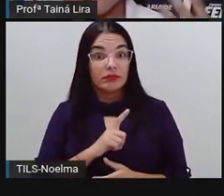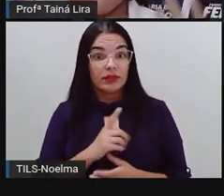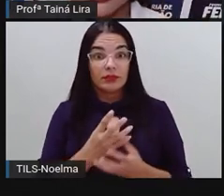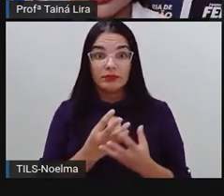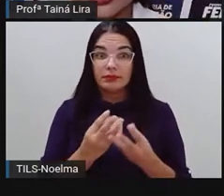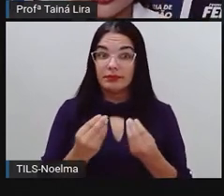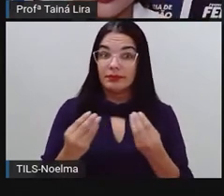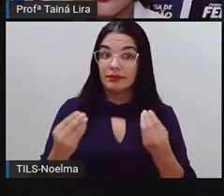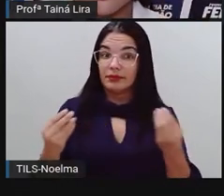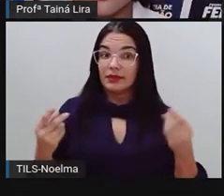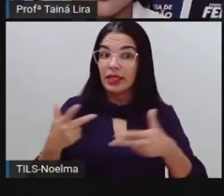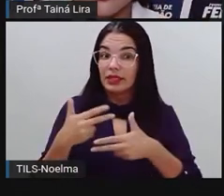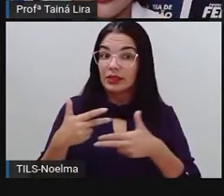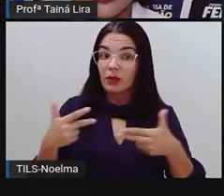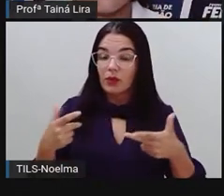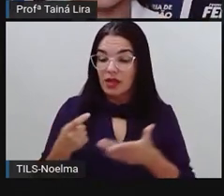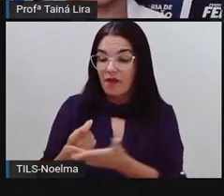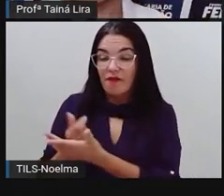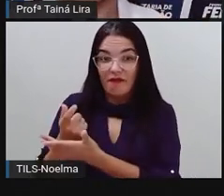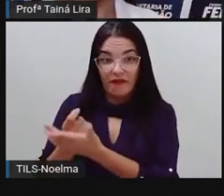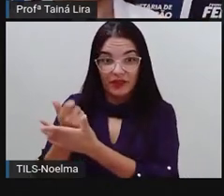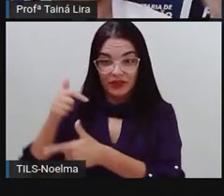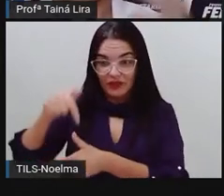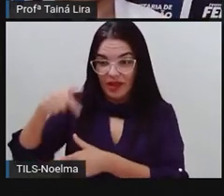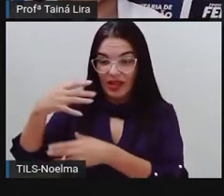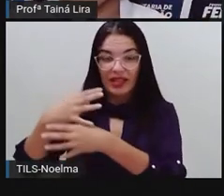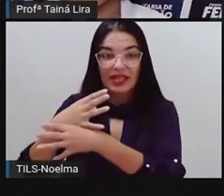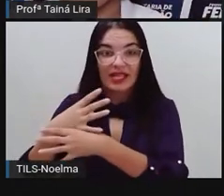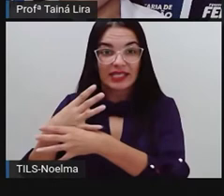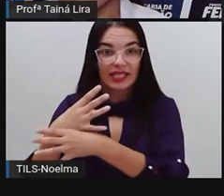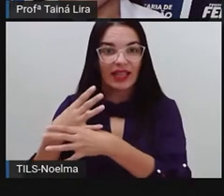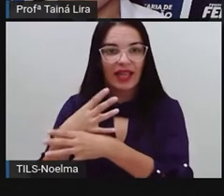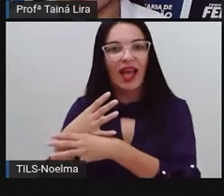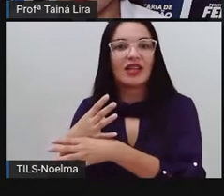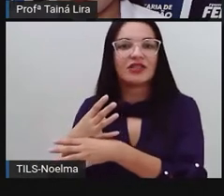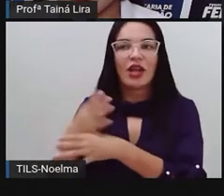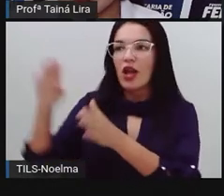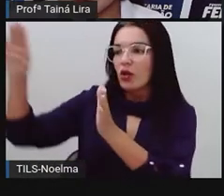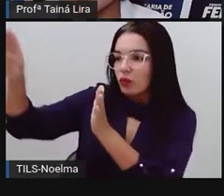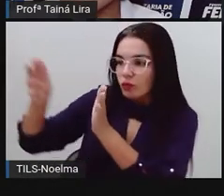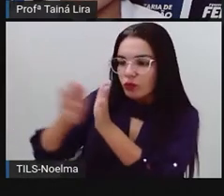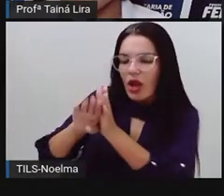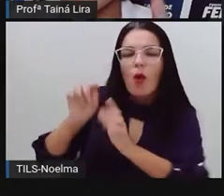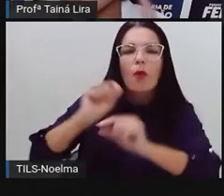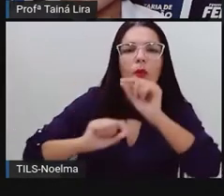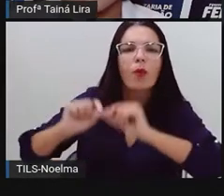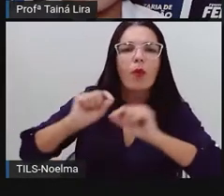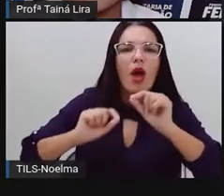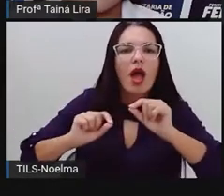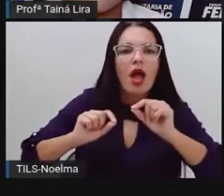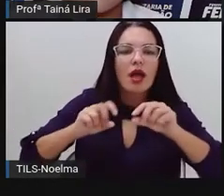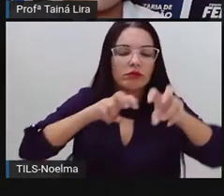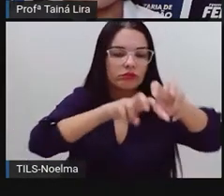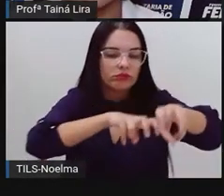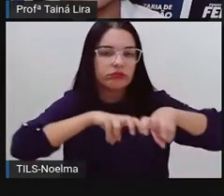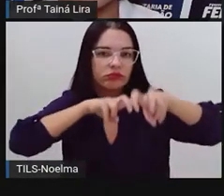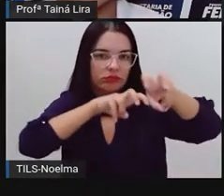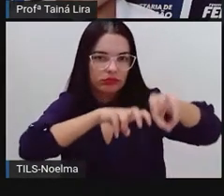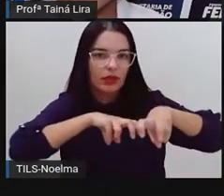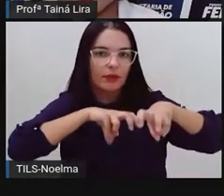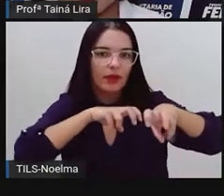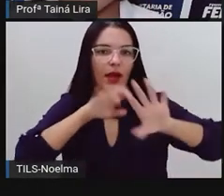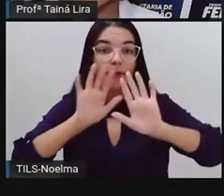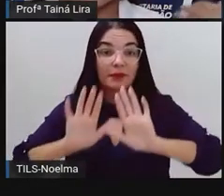né que são vendidos aqui na cidade eles vêm do Campo Tá bom então e por exemplo